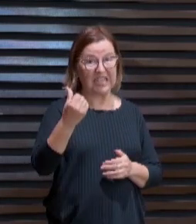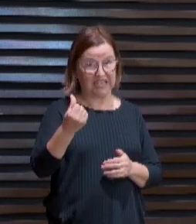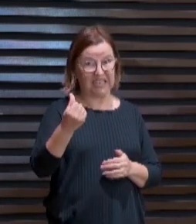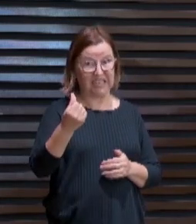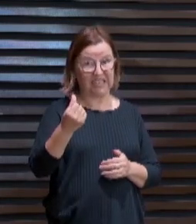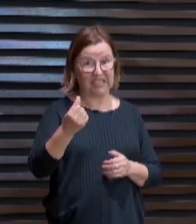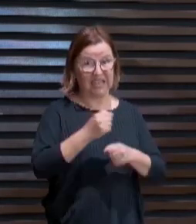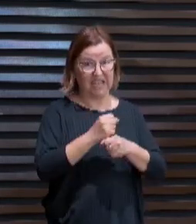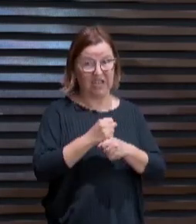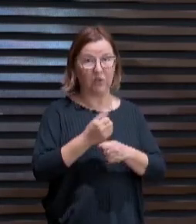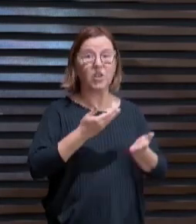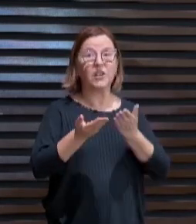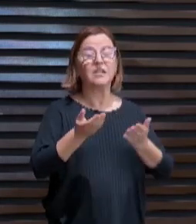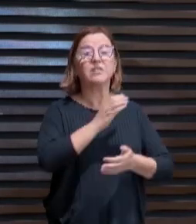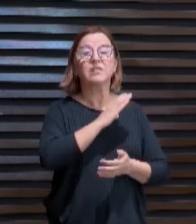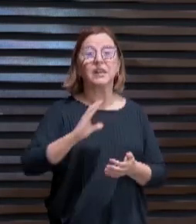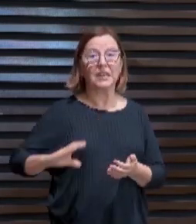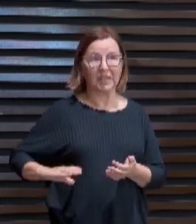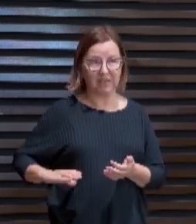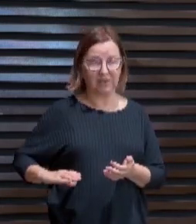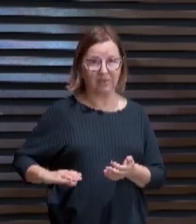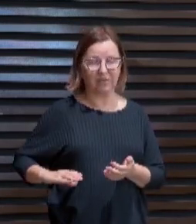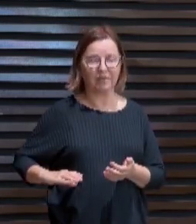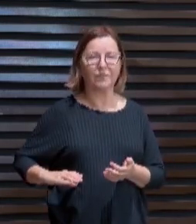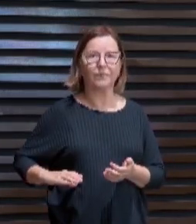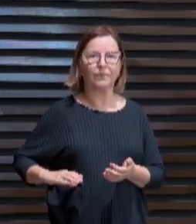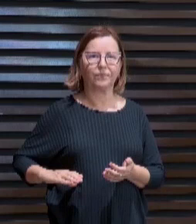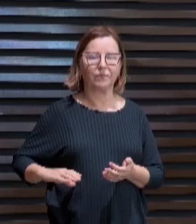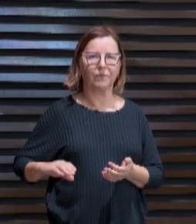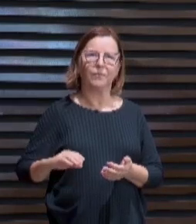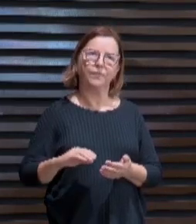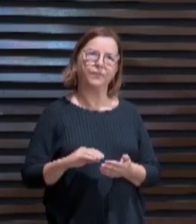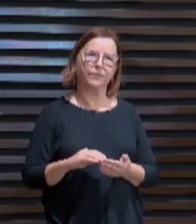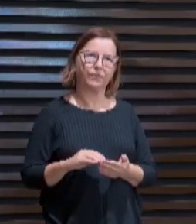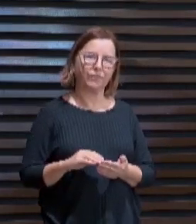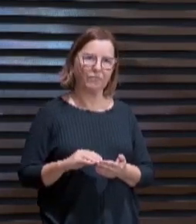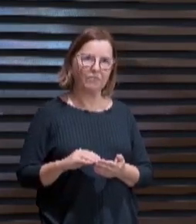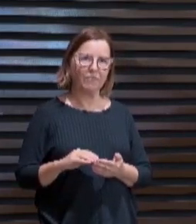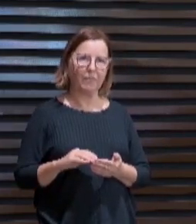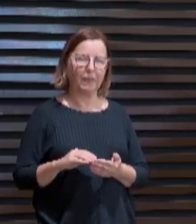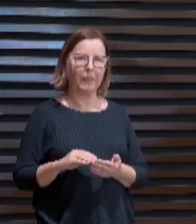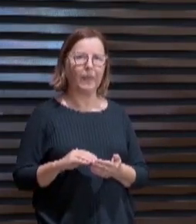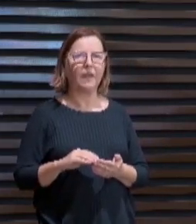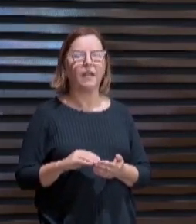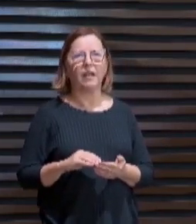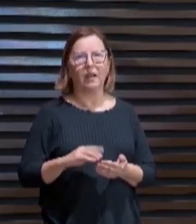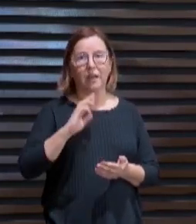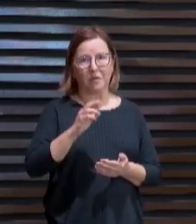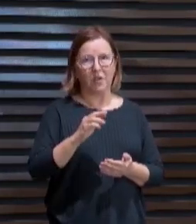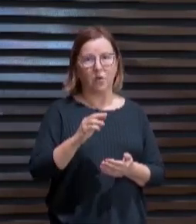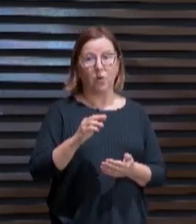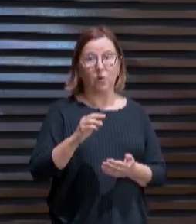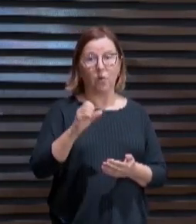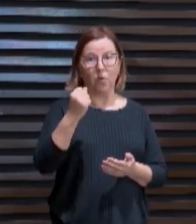ainda bem novinho, né? Porque ele tinha mais de 90 anos, mas por 86, olha a palavra de Policarpo, por